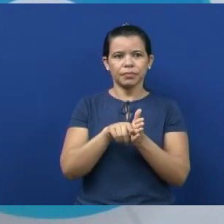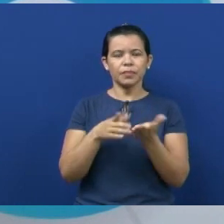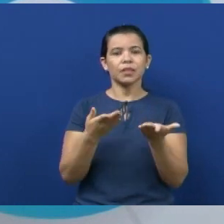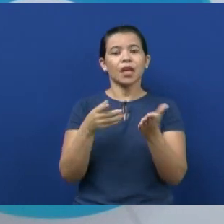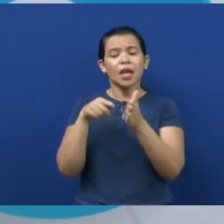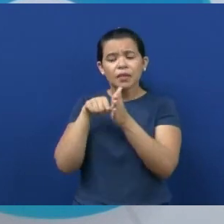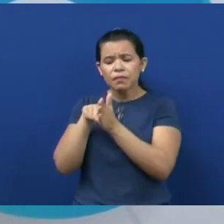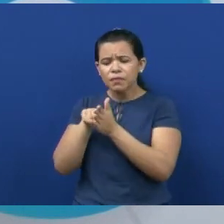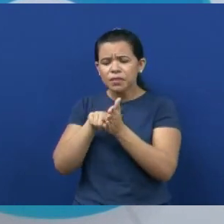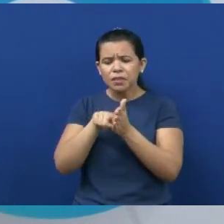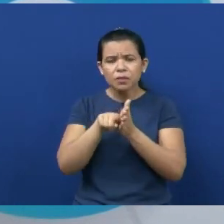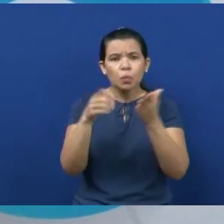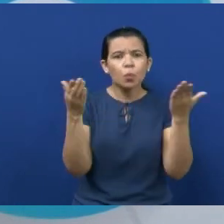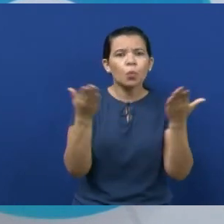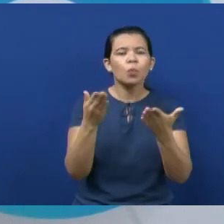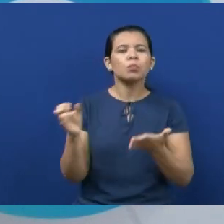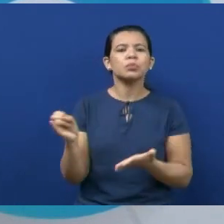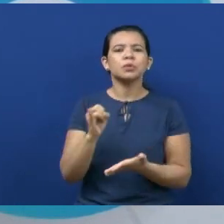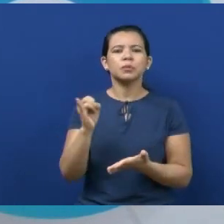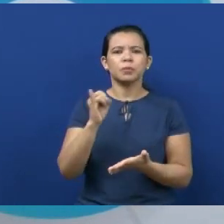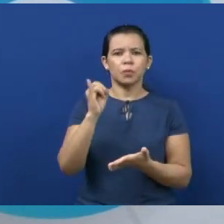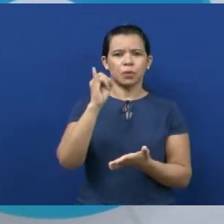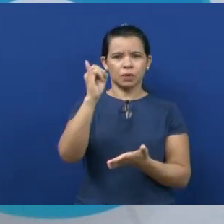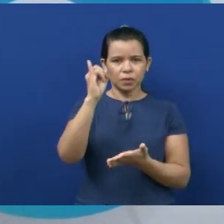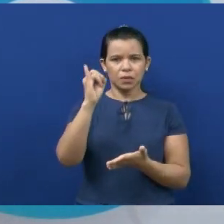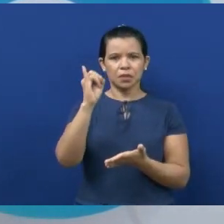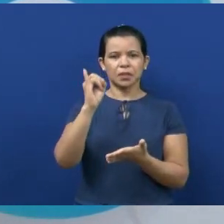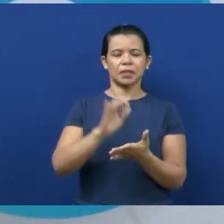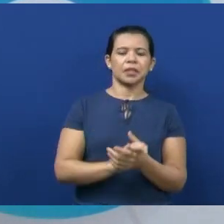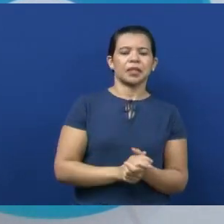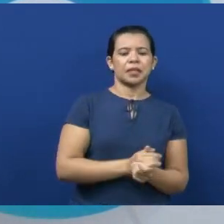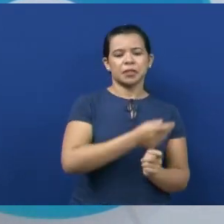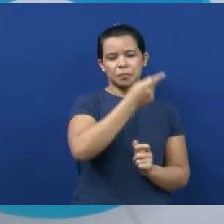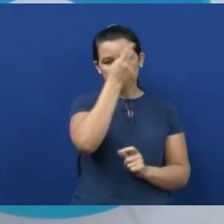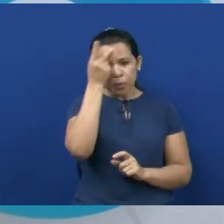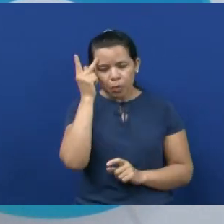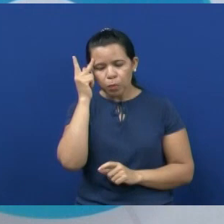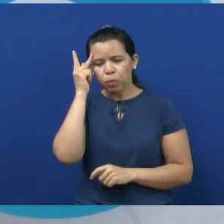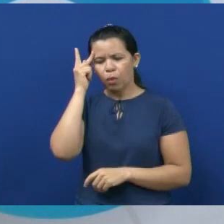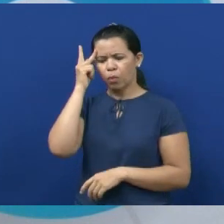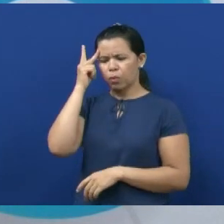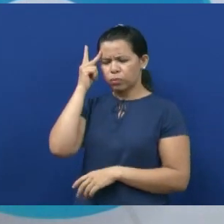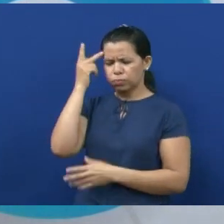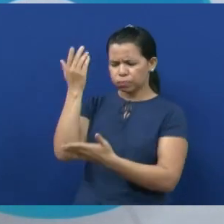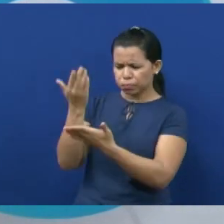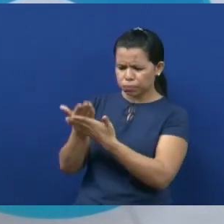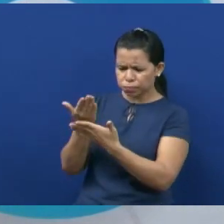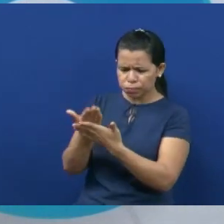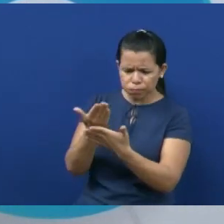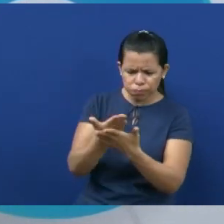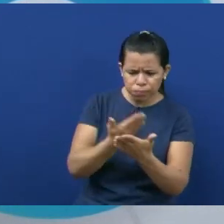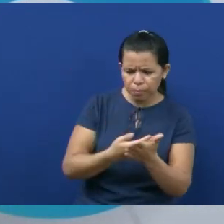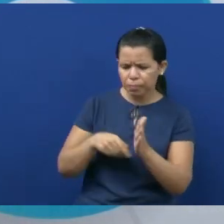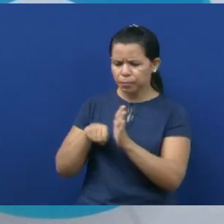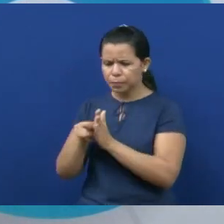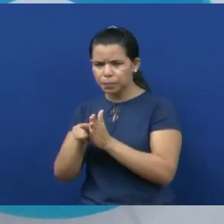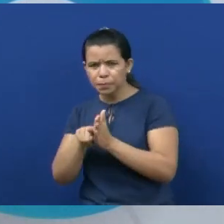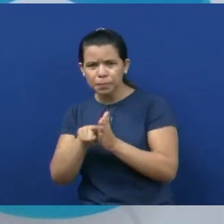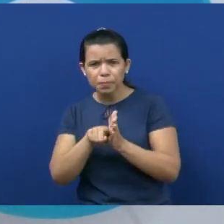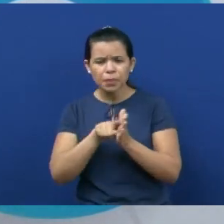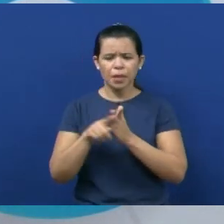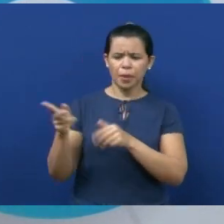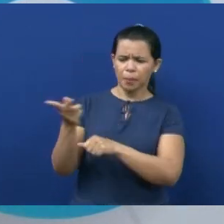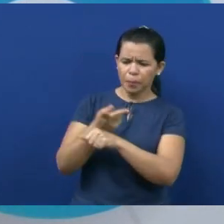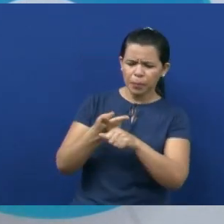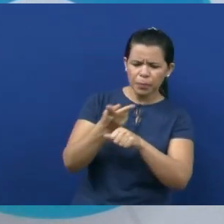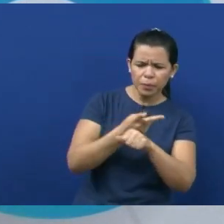hoje é importante para o fazer do historiador. O historiador é um pesquisador, ele procura,